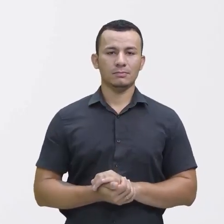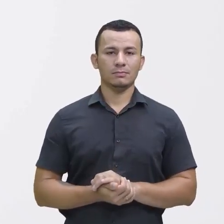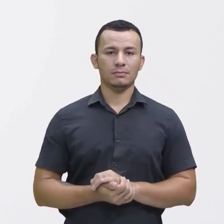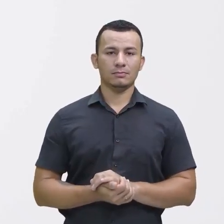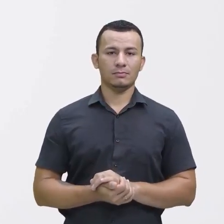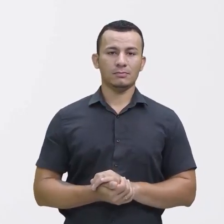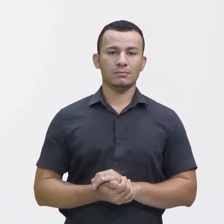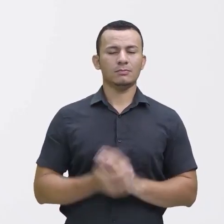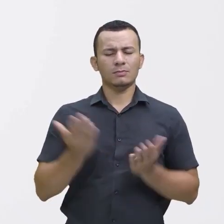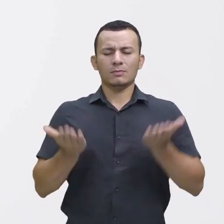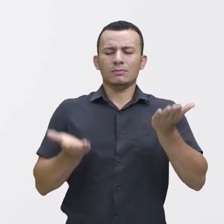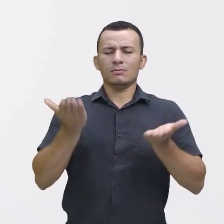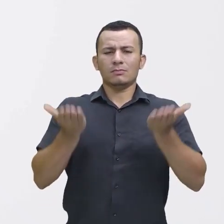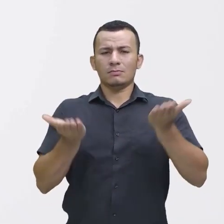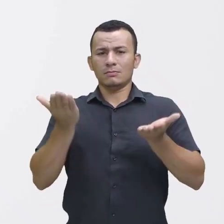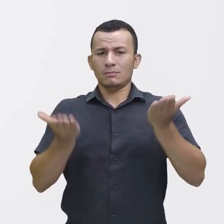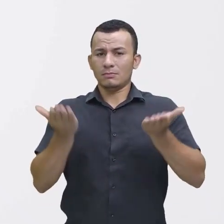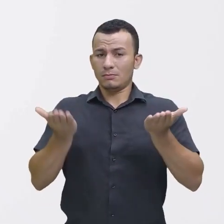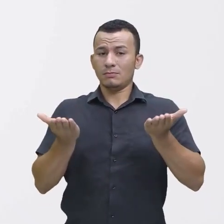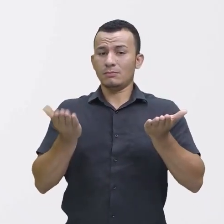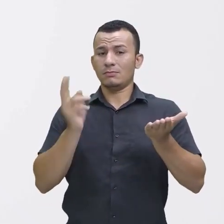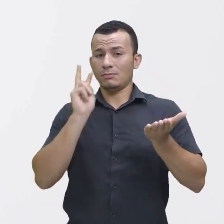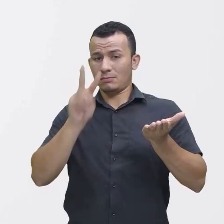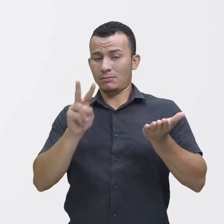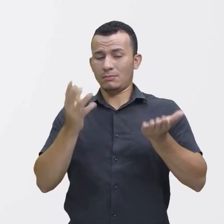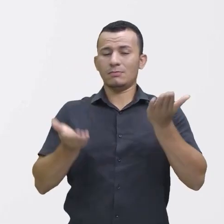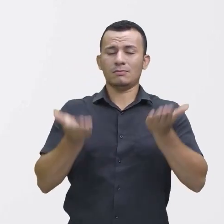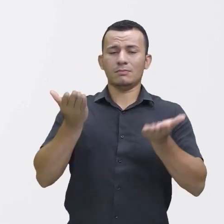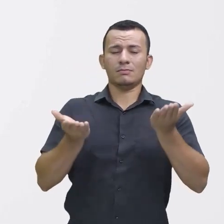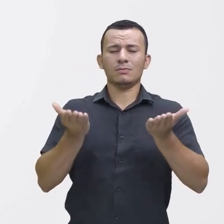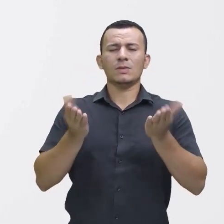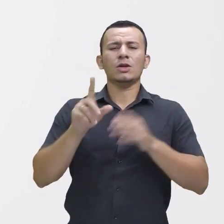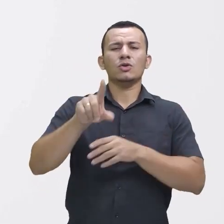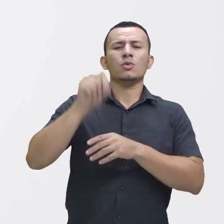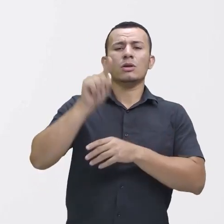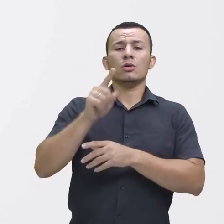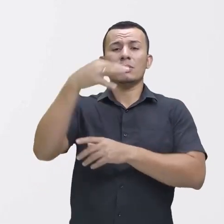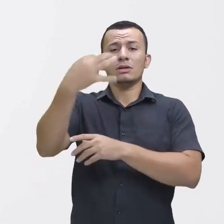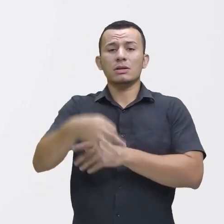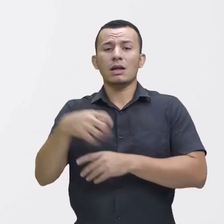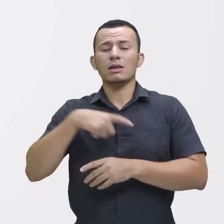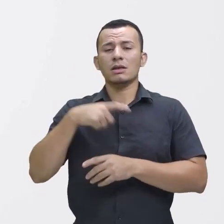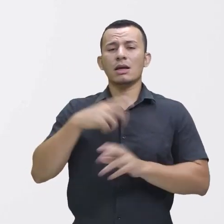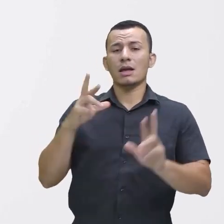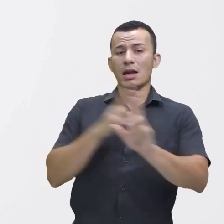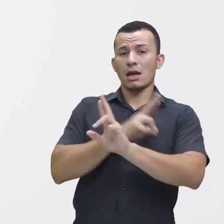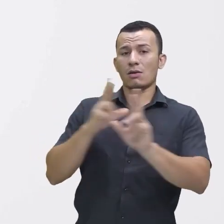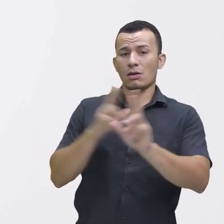Considere a balança em equilíbrio. Marque a sentença que tem relação de